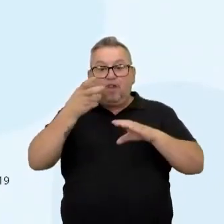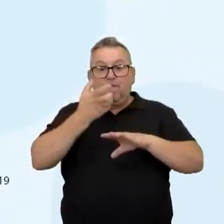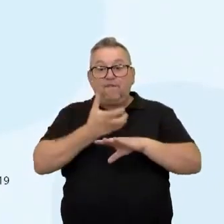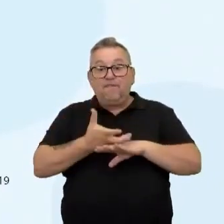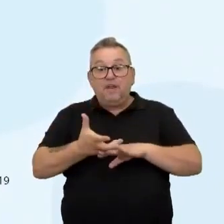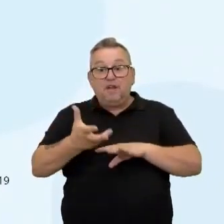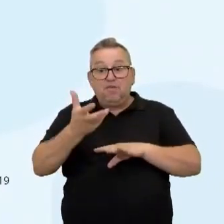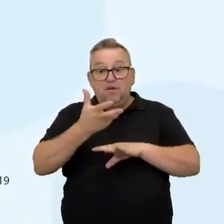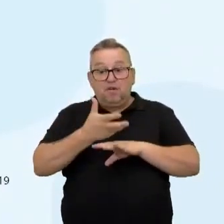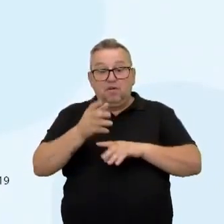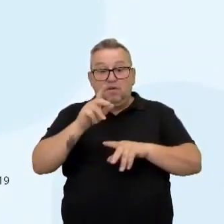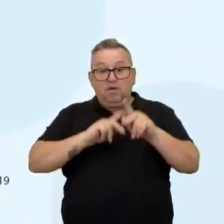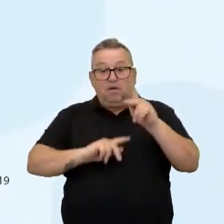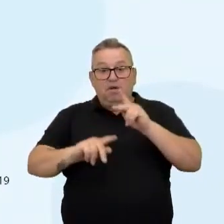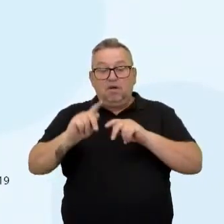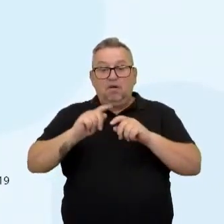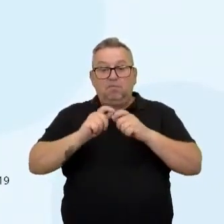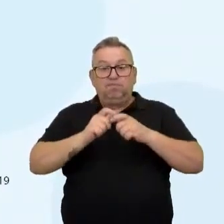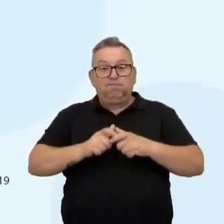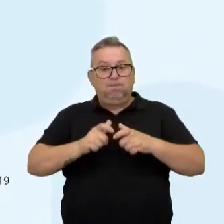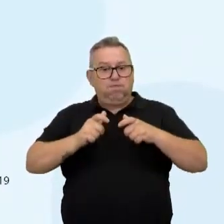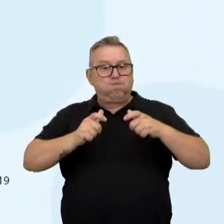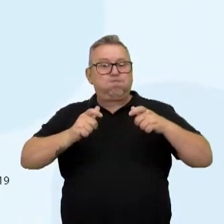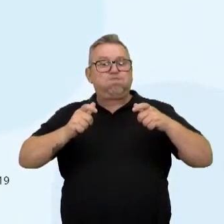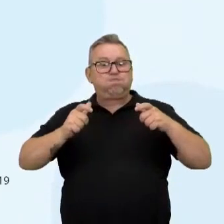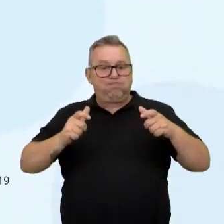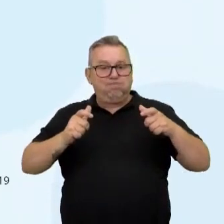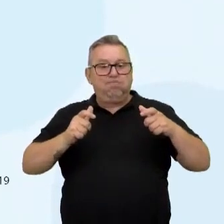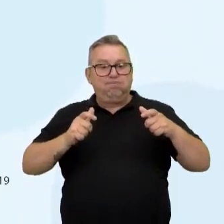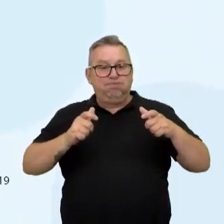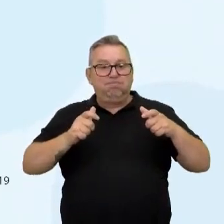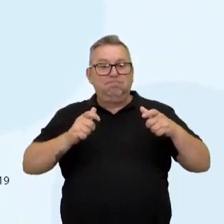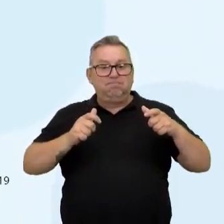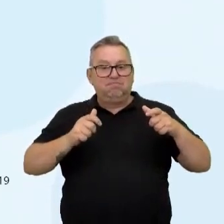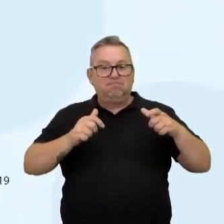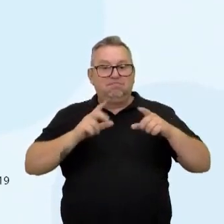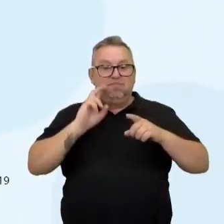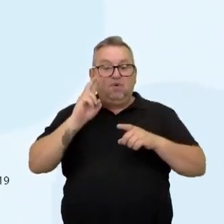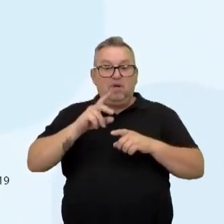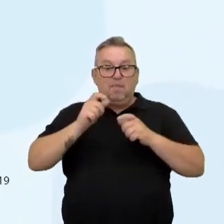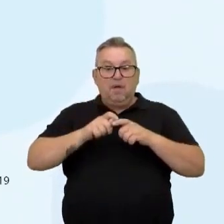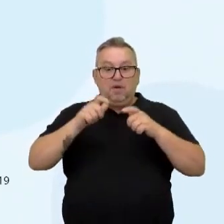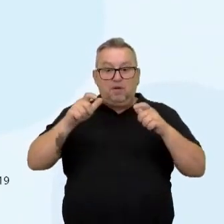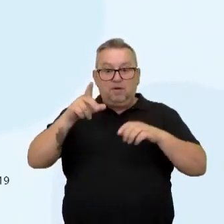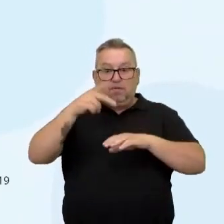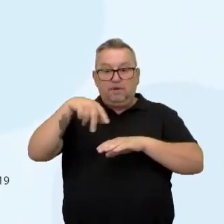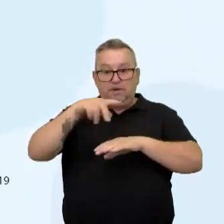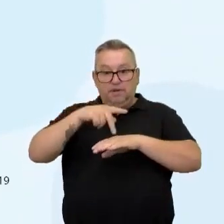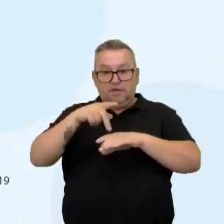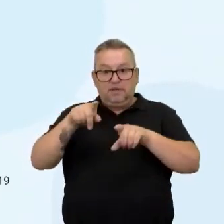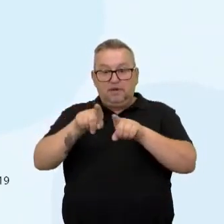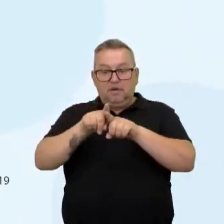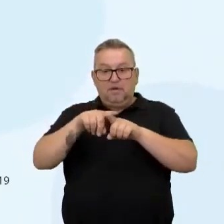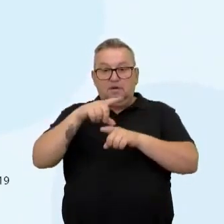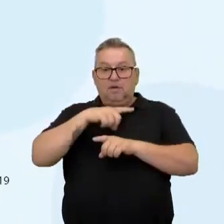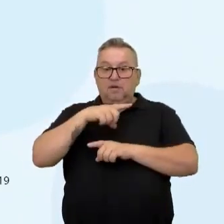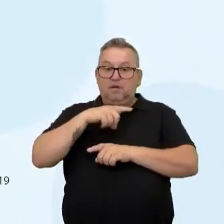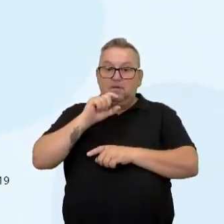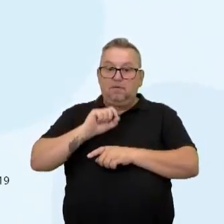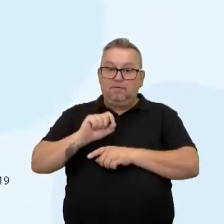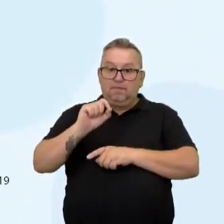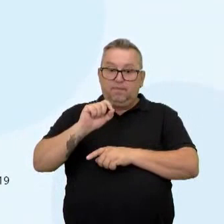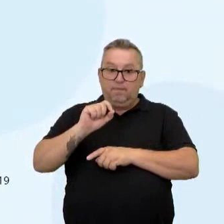vegetativo da população ainda é muito elevado nesse continente. Então, boa parte dos países estão aí